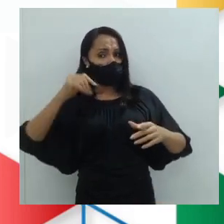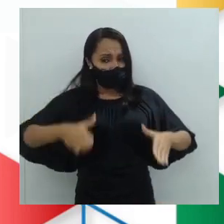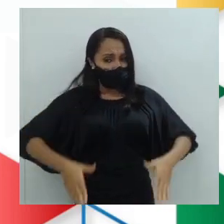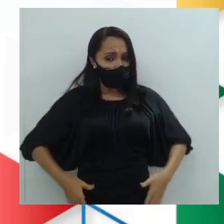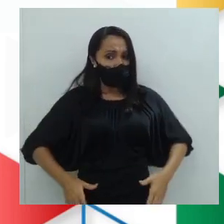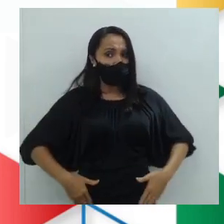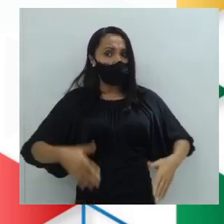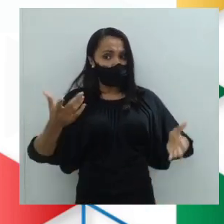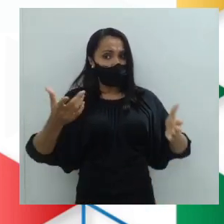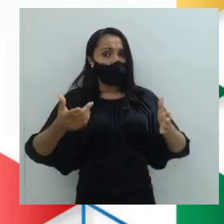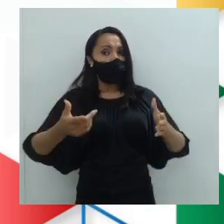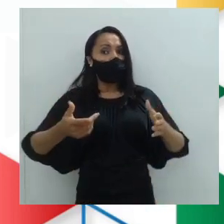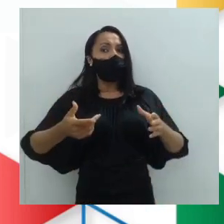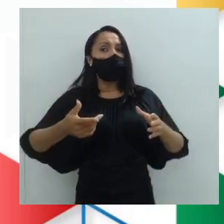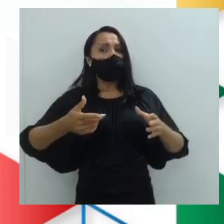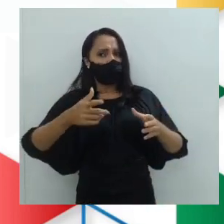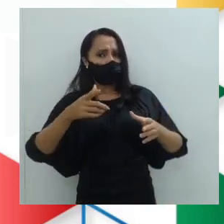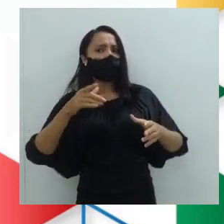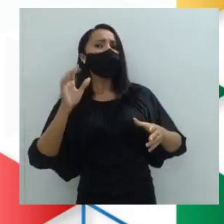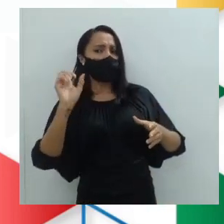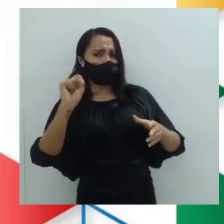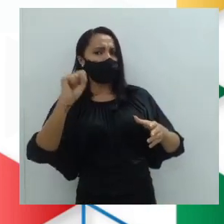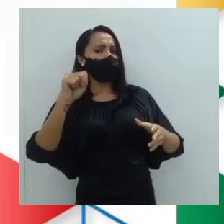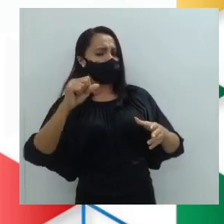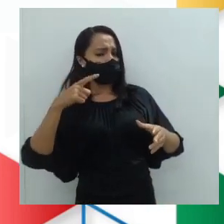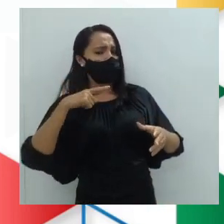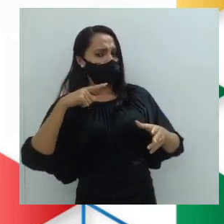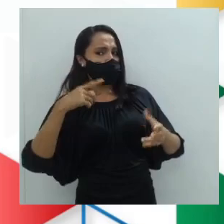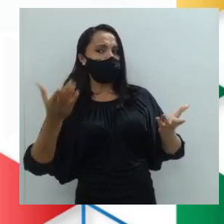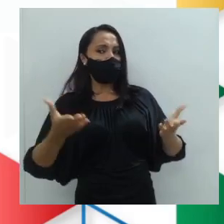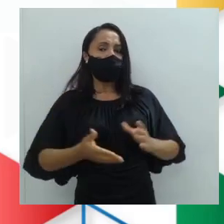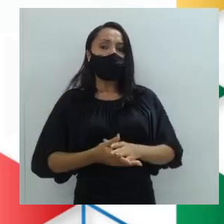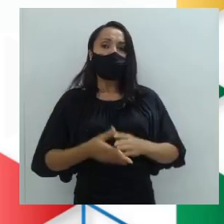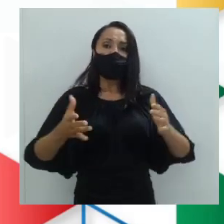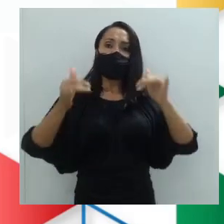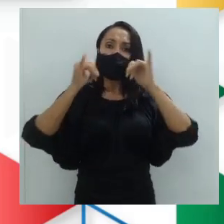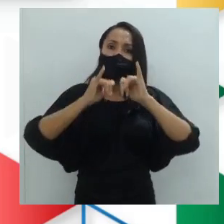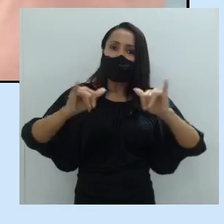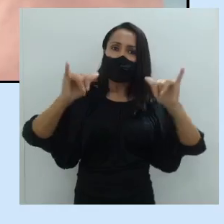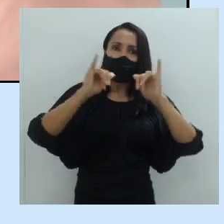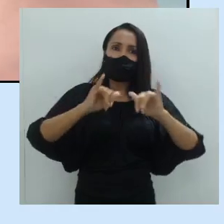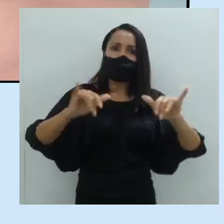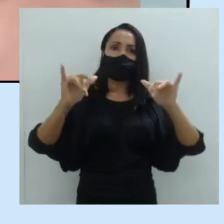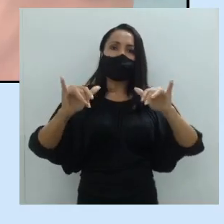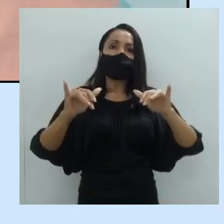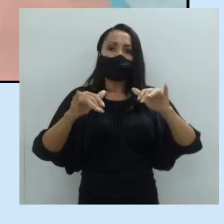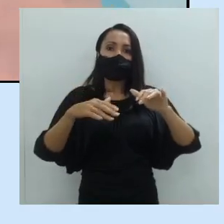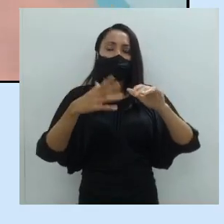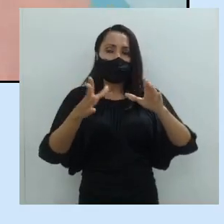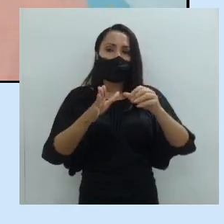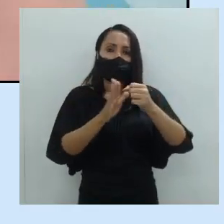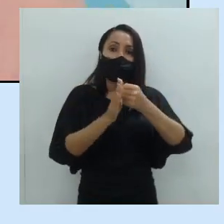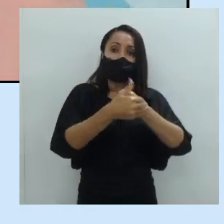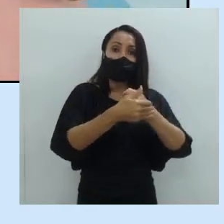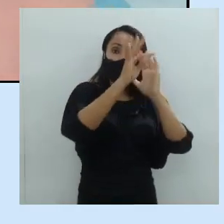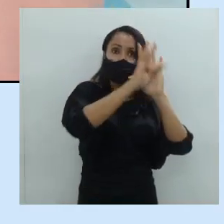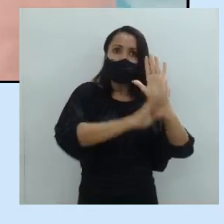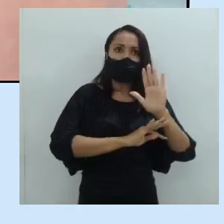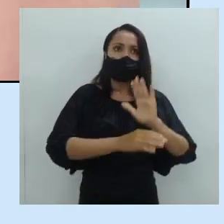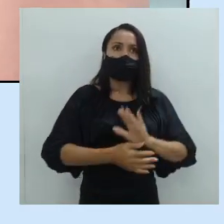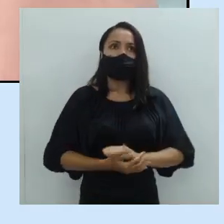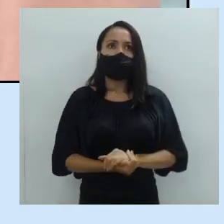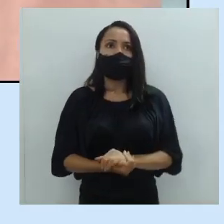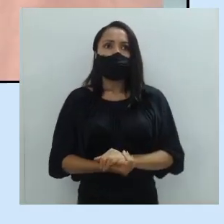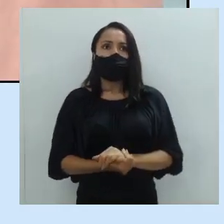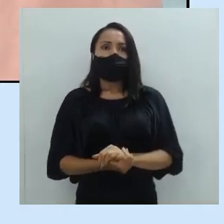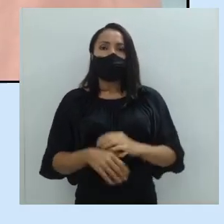outra calça. Então, vejam só as informações não ditas no texto. E aqui trago para vocês